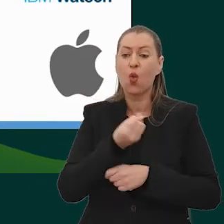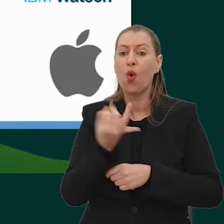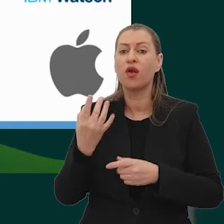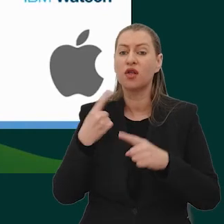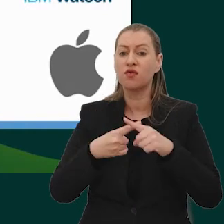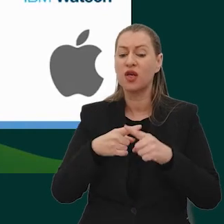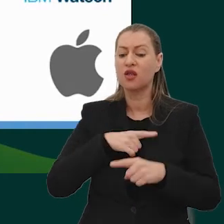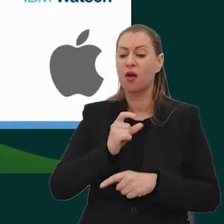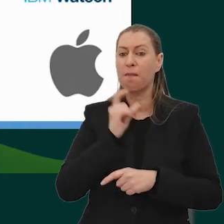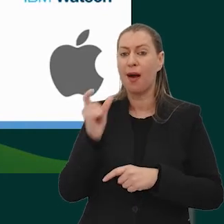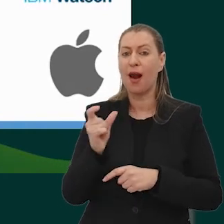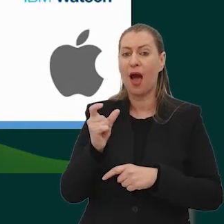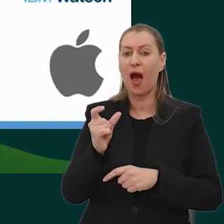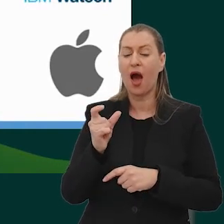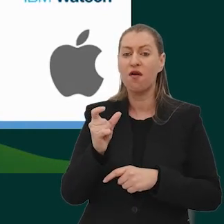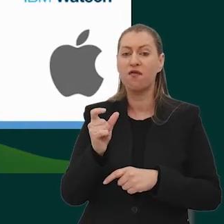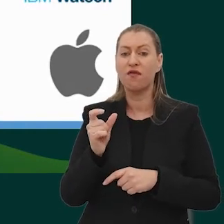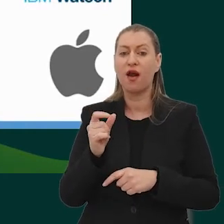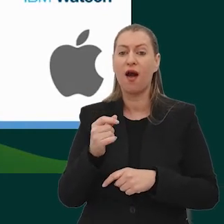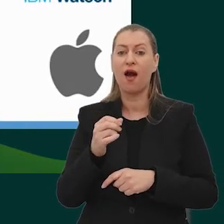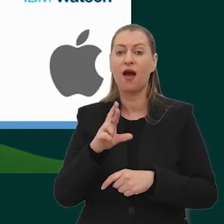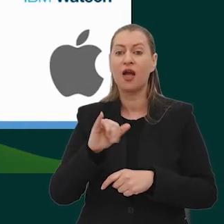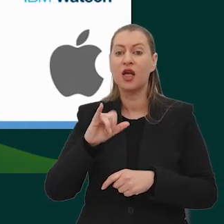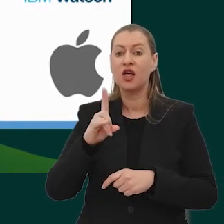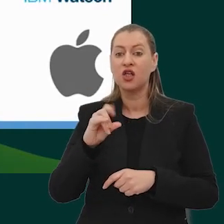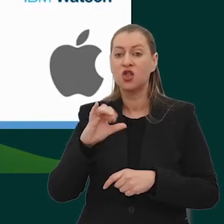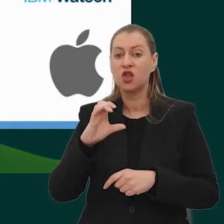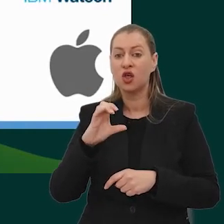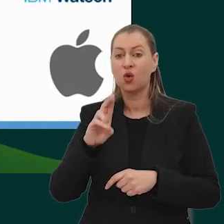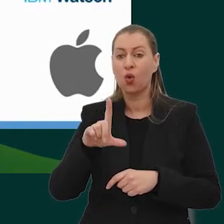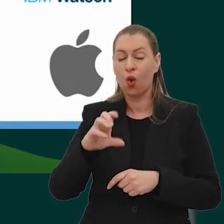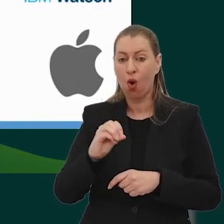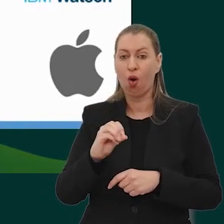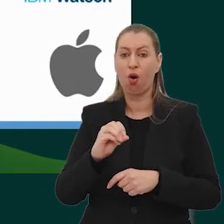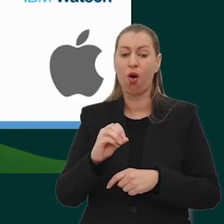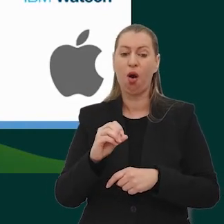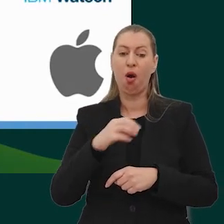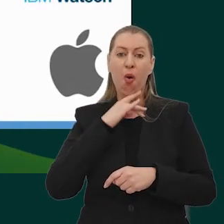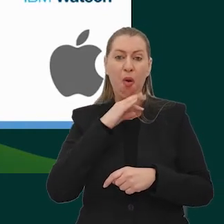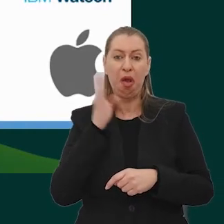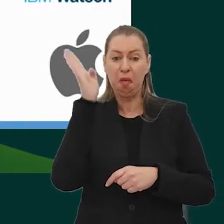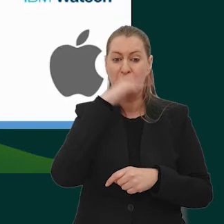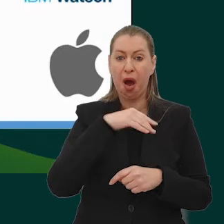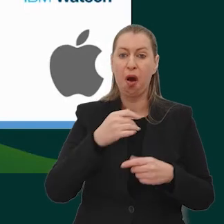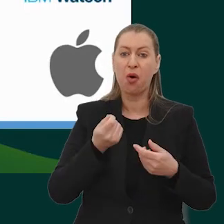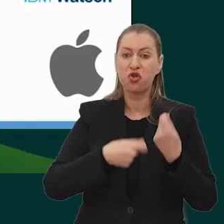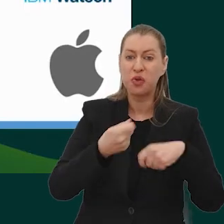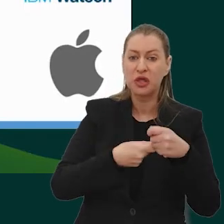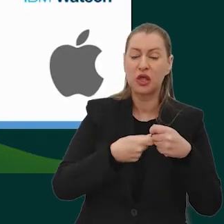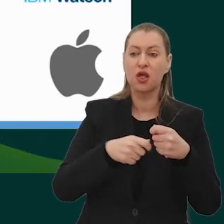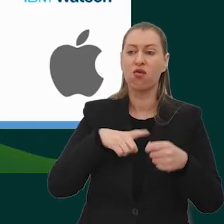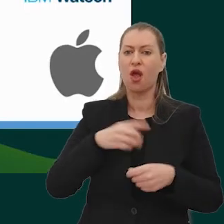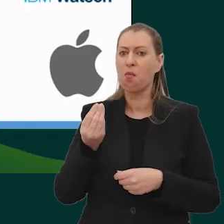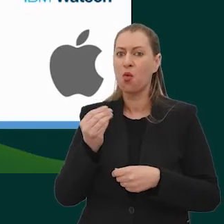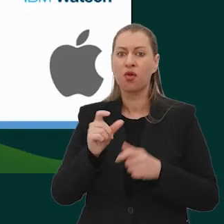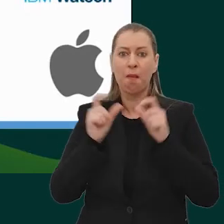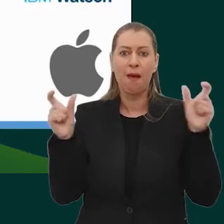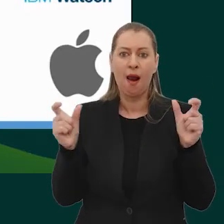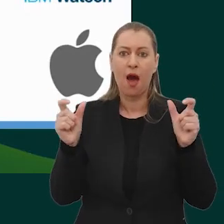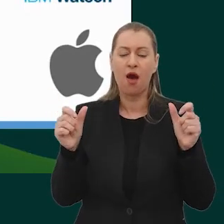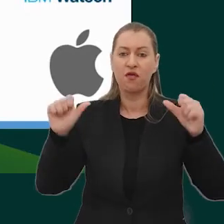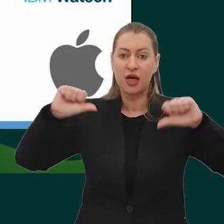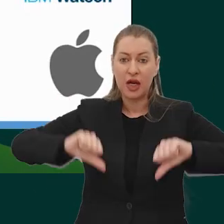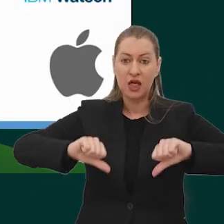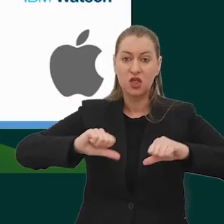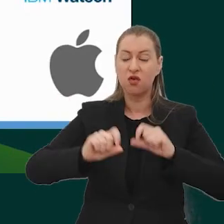vezes a palavra ridículo, tantas vezes a palavra ruim, má administração, enfim, N palavras negativas, e daí em